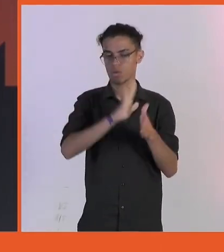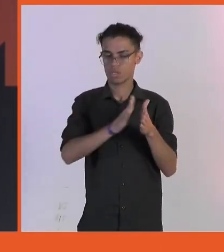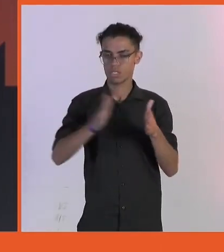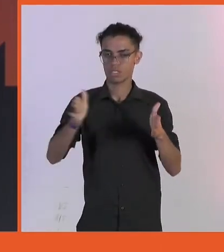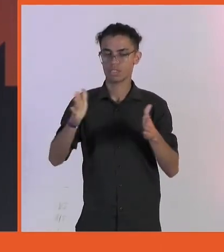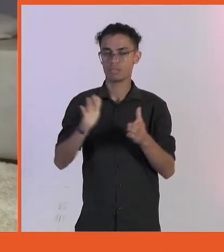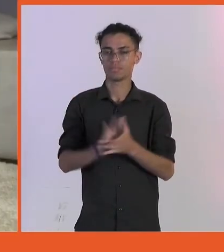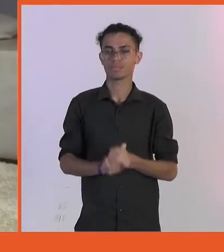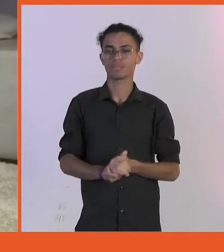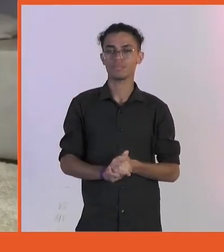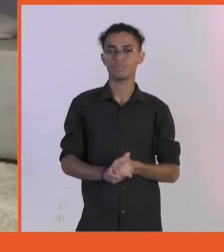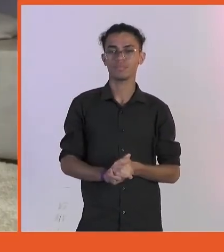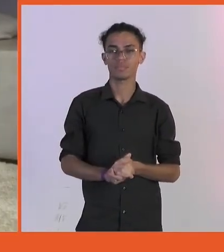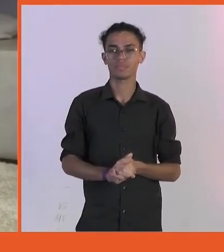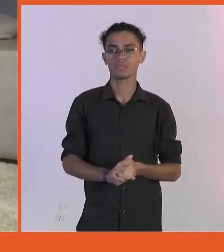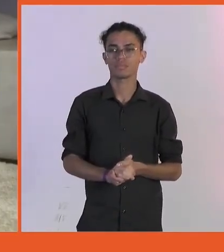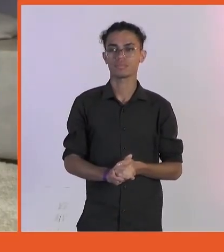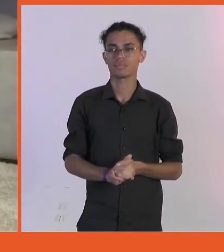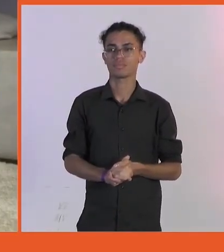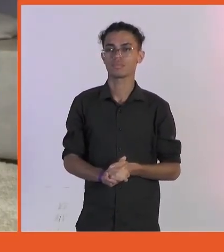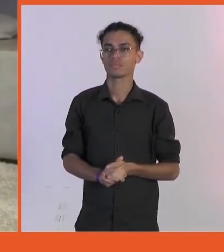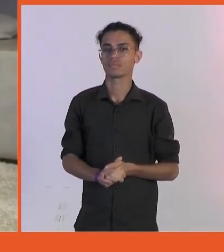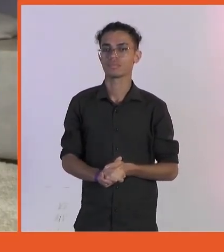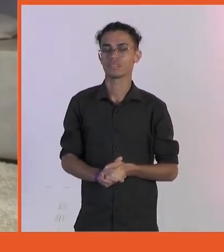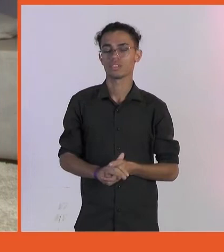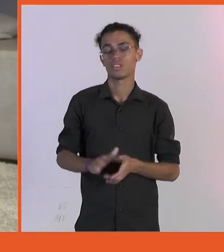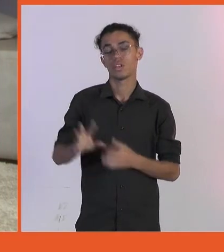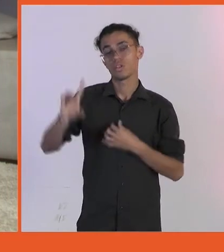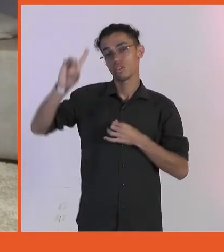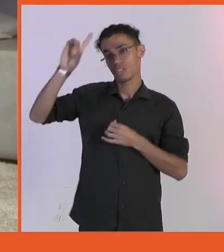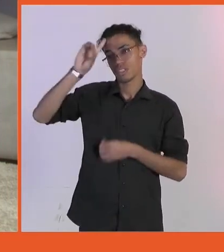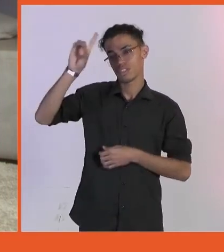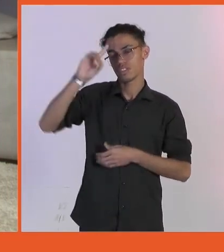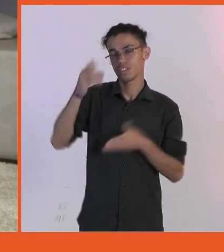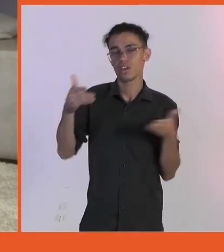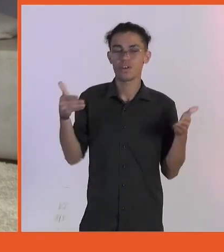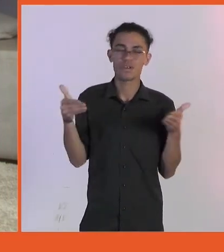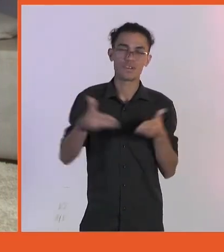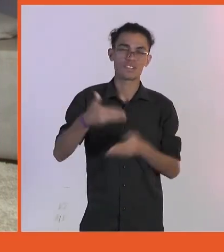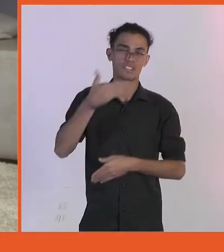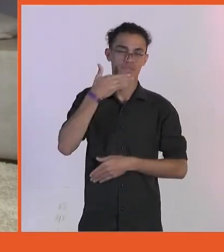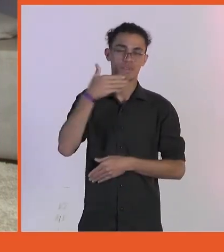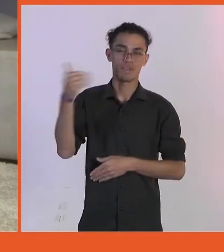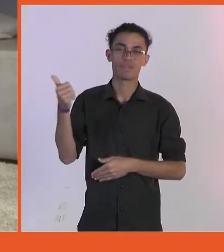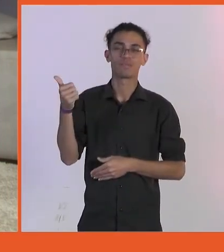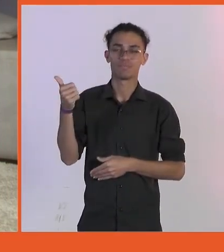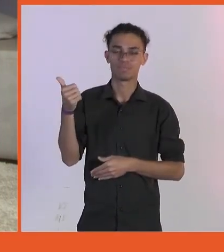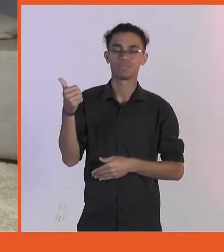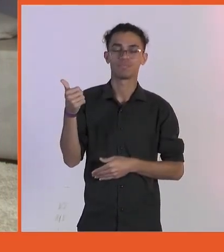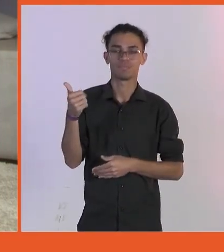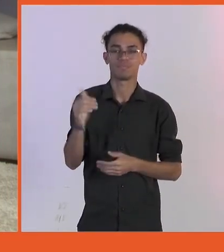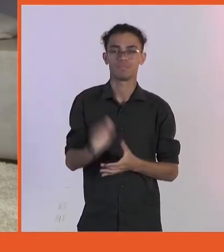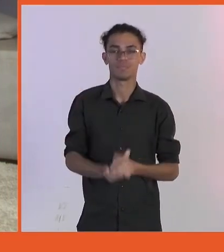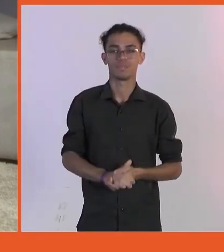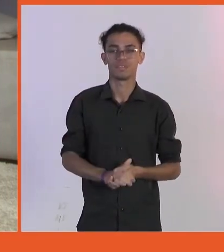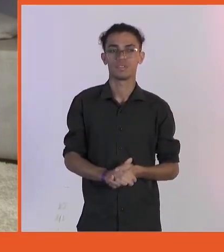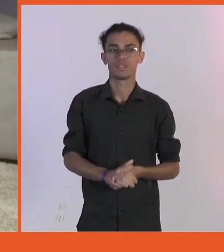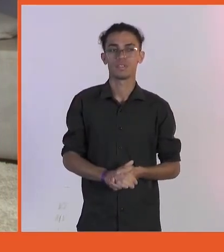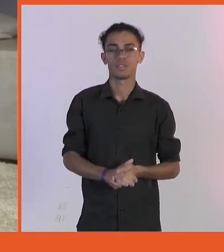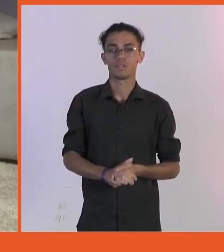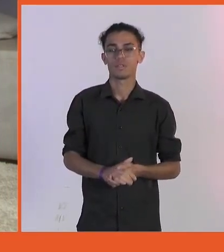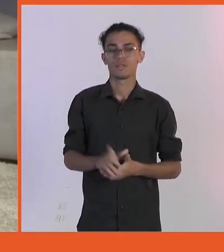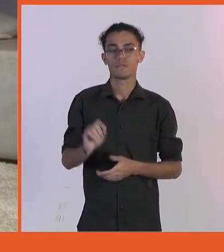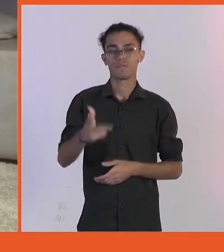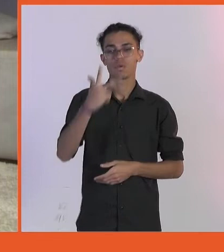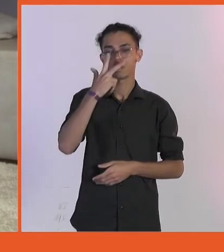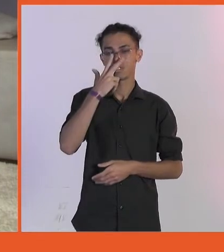tão legais. Ai, a nossa rotina hoje em dia é bem melhor do que já foi. Como acho que a maioria dos